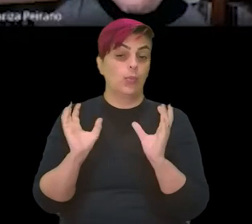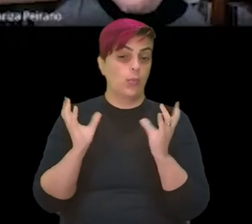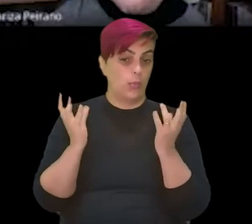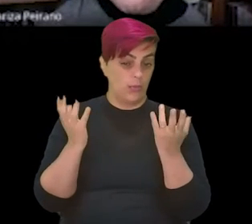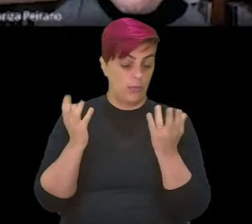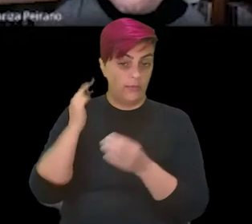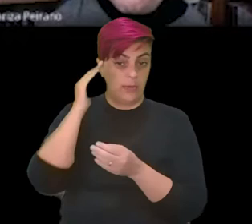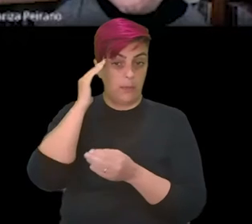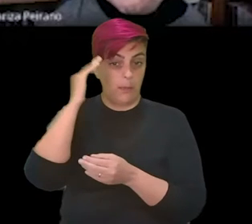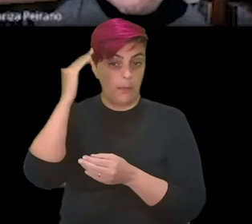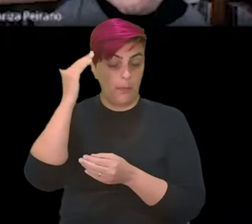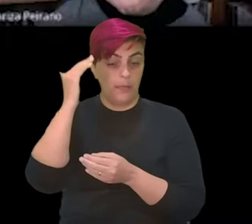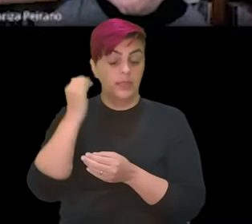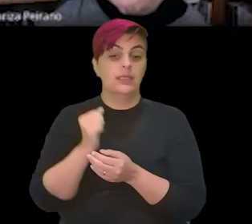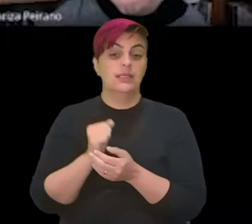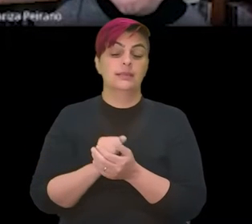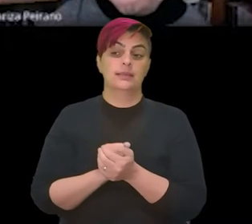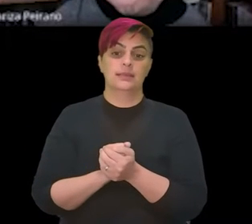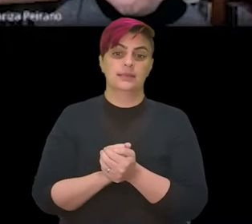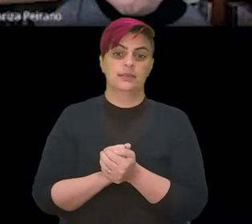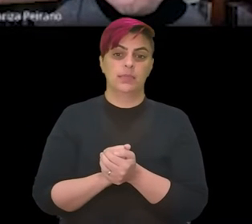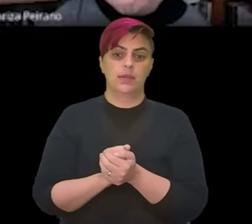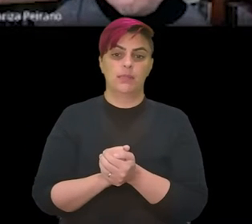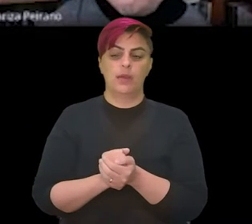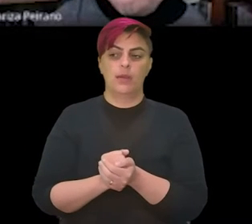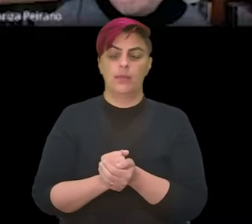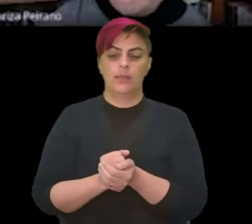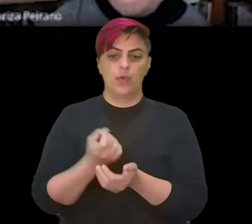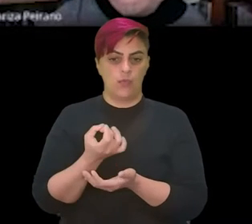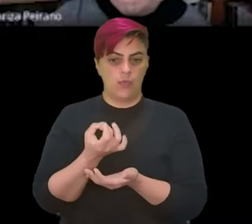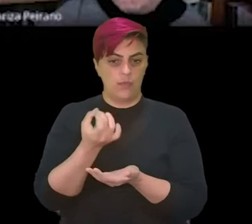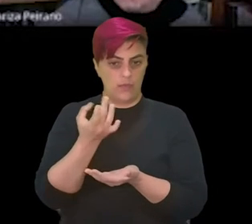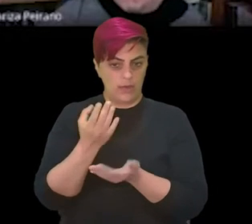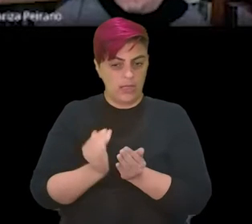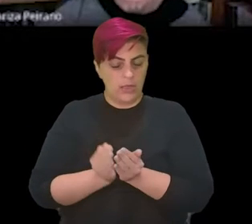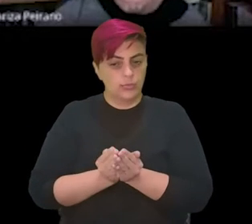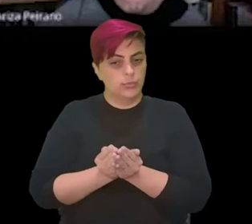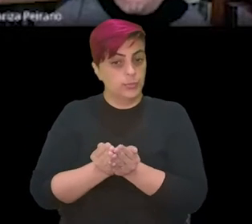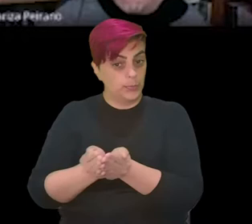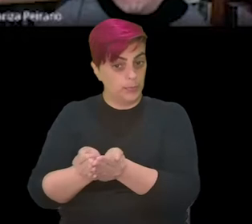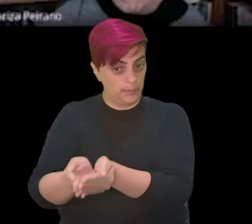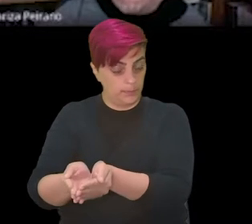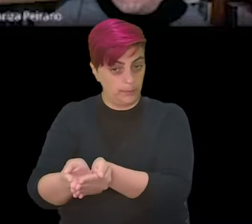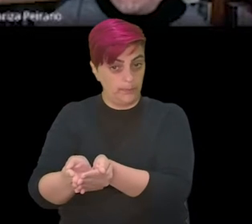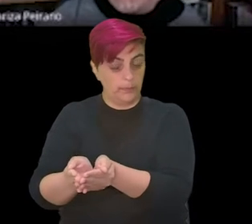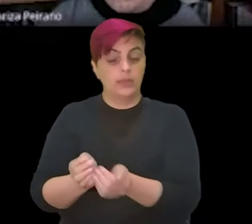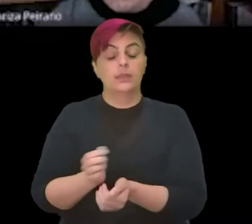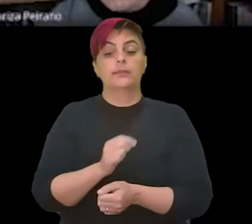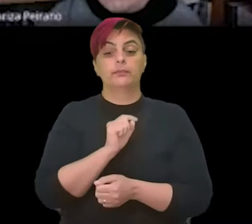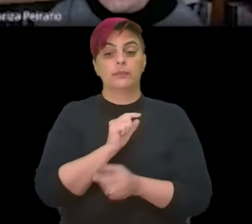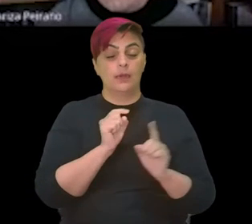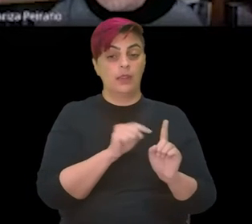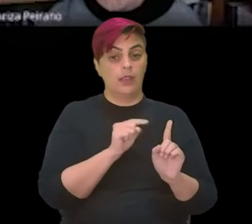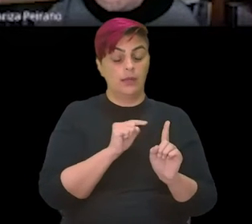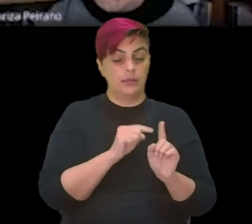o evento-chave da pesquisa é uma expedição marítima Kula. Malinowski fez com que esse